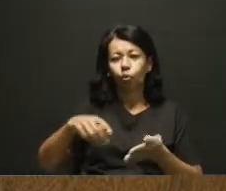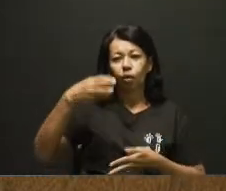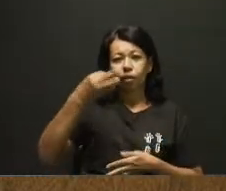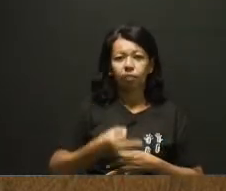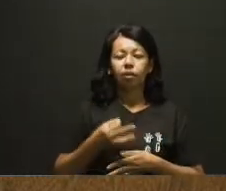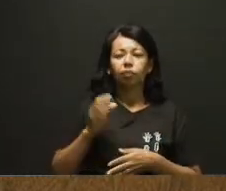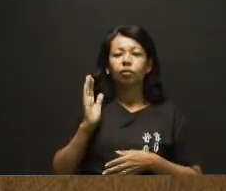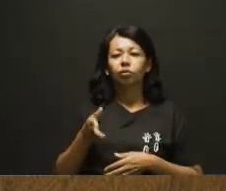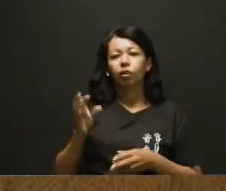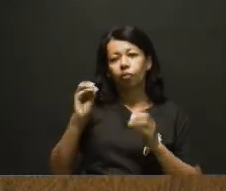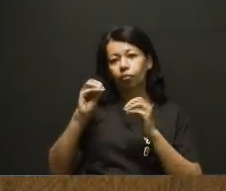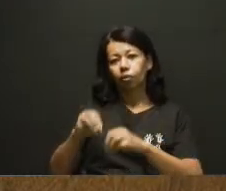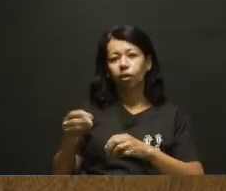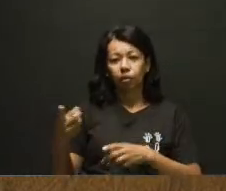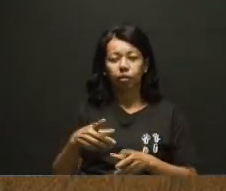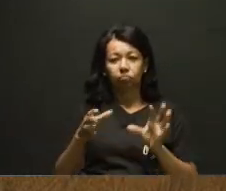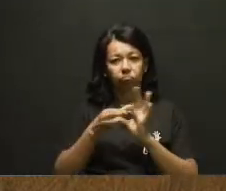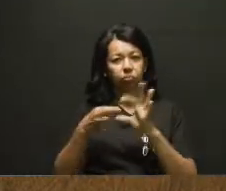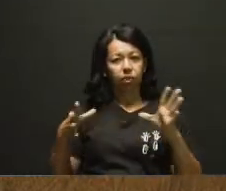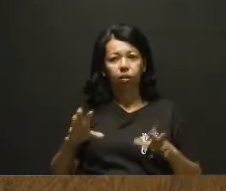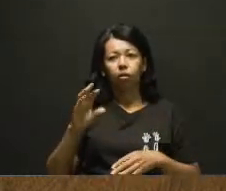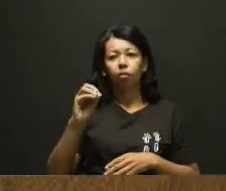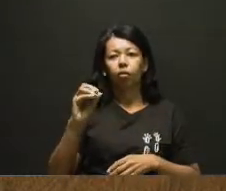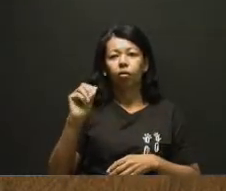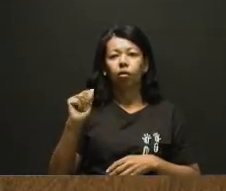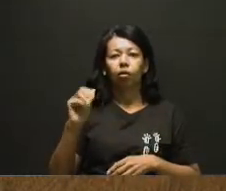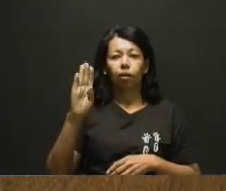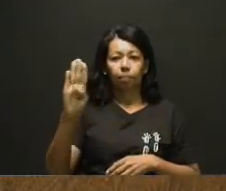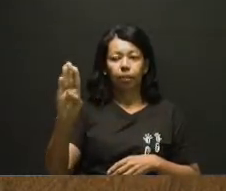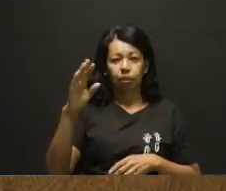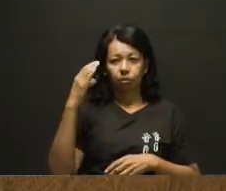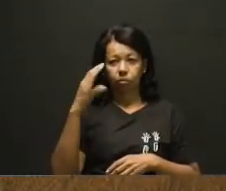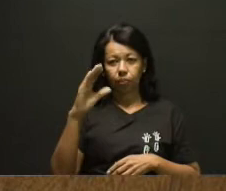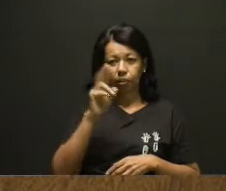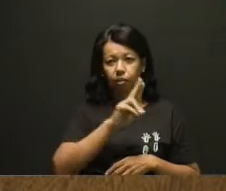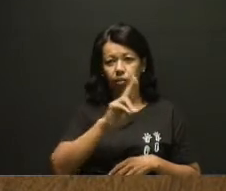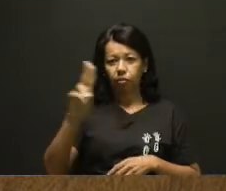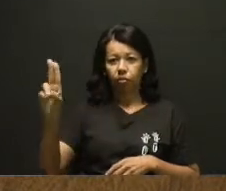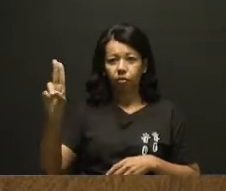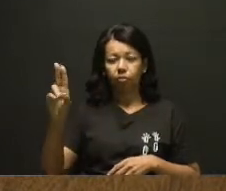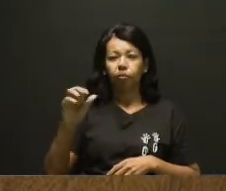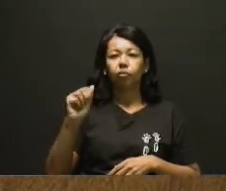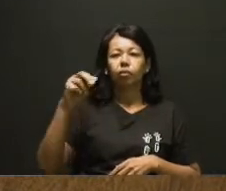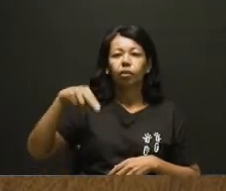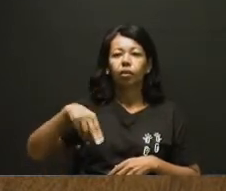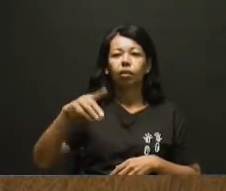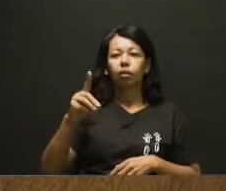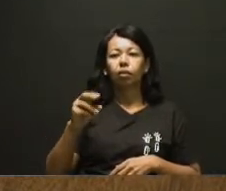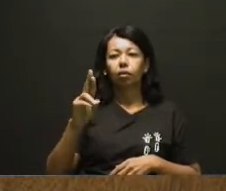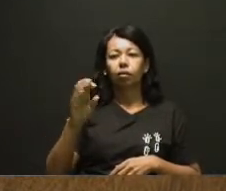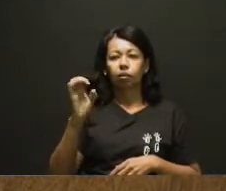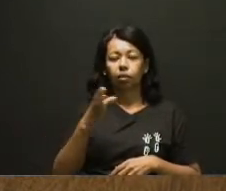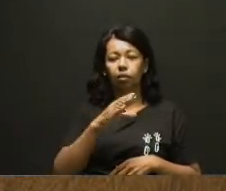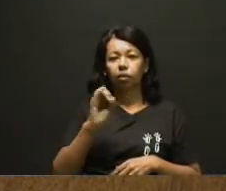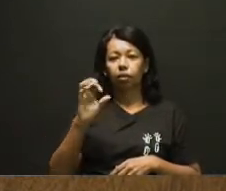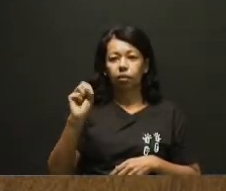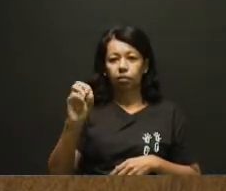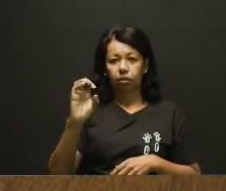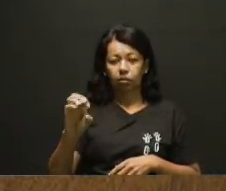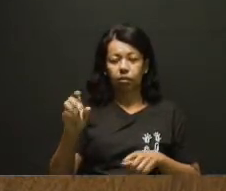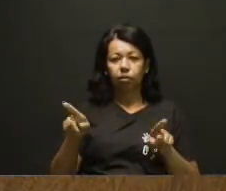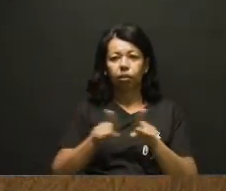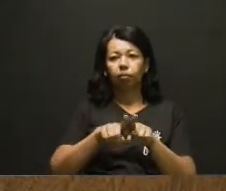que já foi colocado à disposição a uab de cubatão em nome do doutor andré isi em nome da autora letícia é